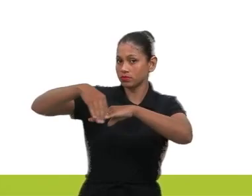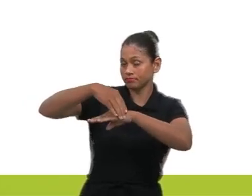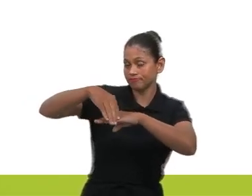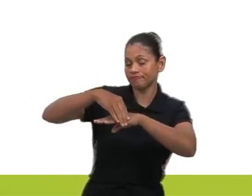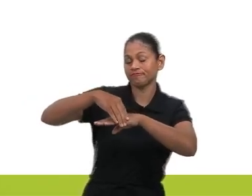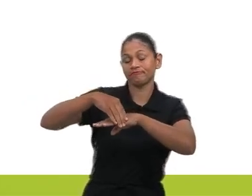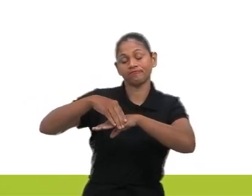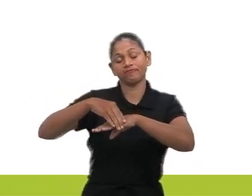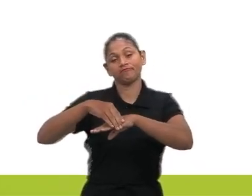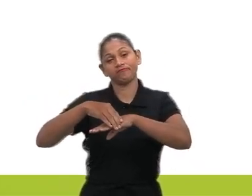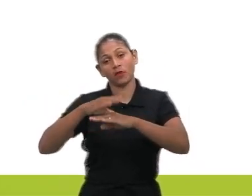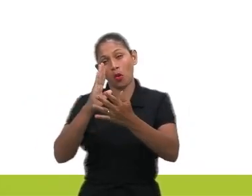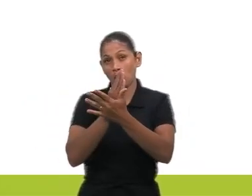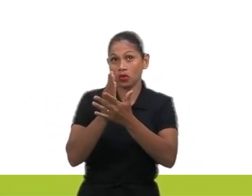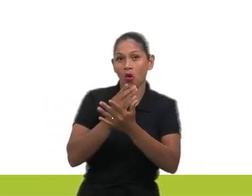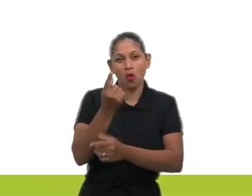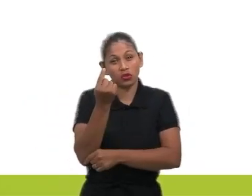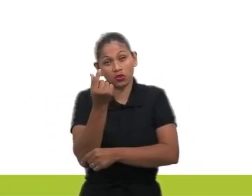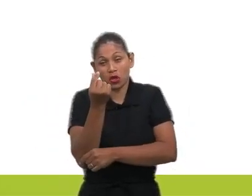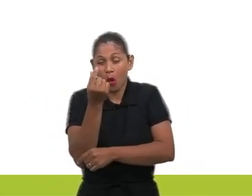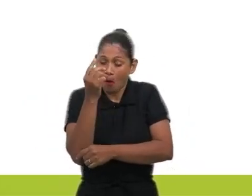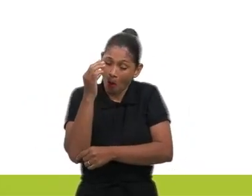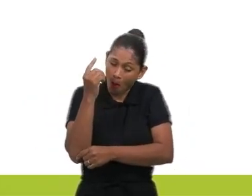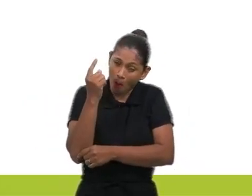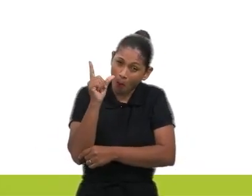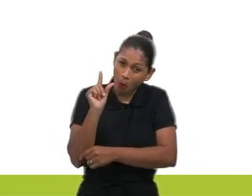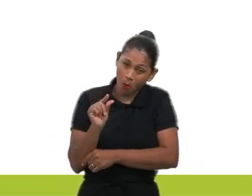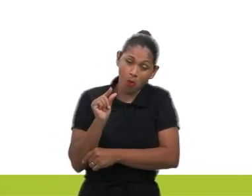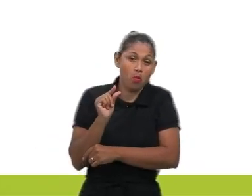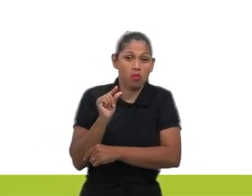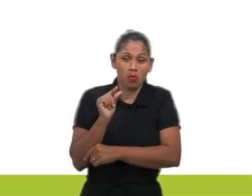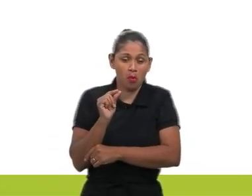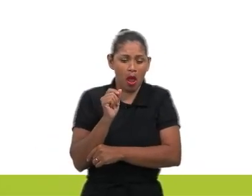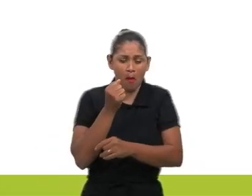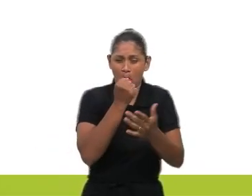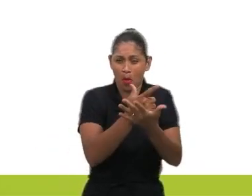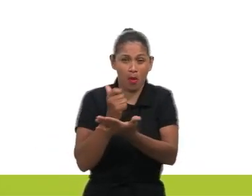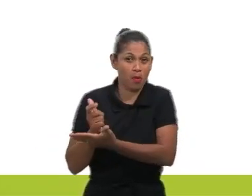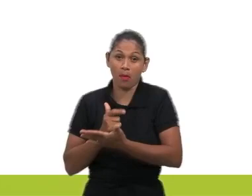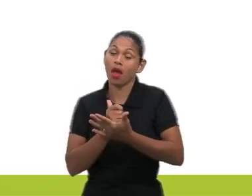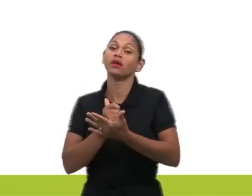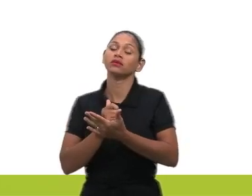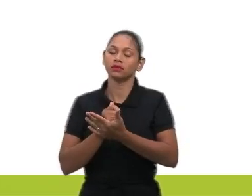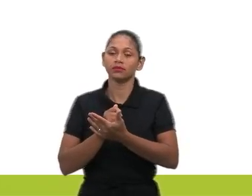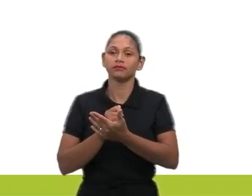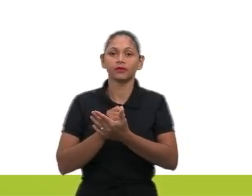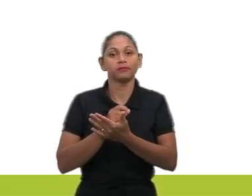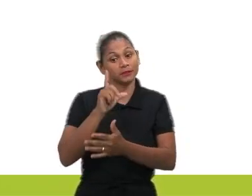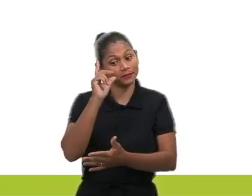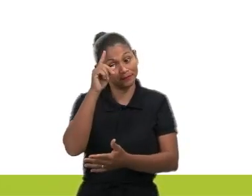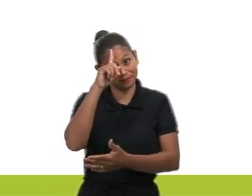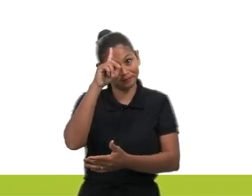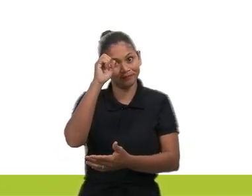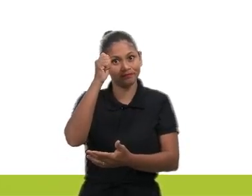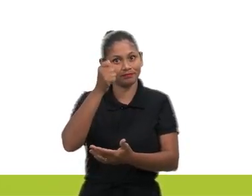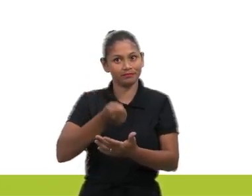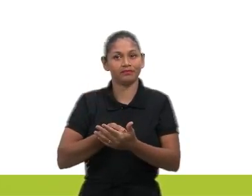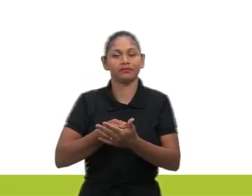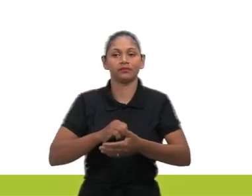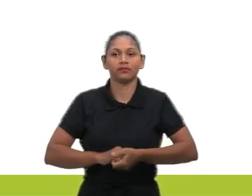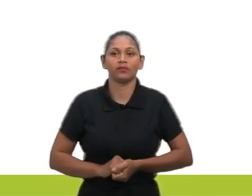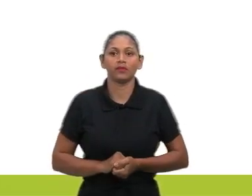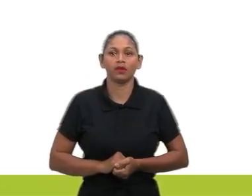né? Socorro. O que é que você faz? Soma, tá bom? Então é isso que a gente precisa entender. O outro caso é permutação. O